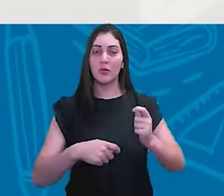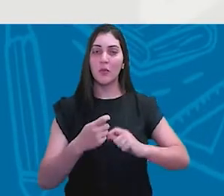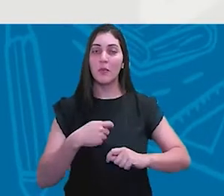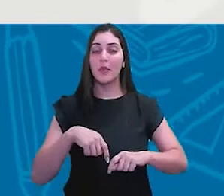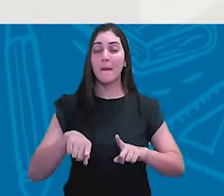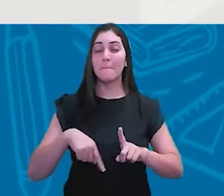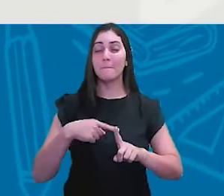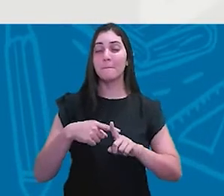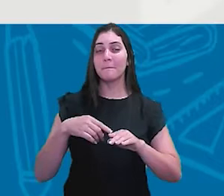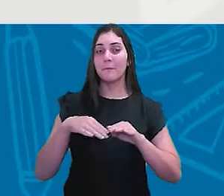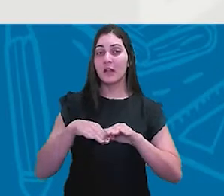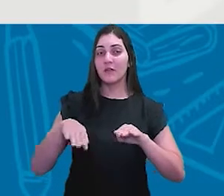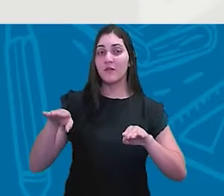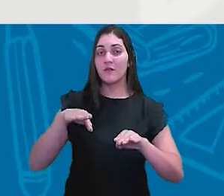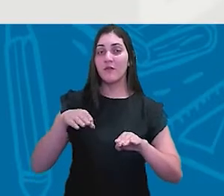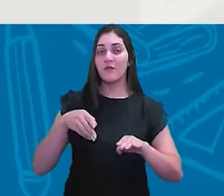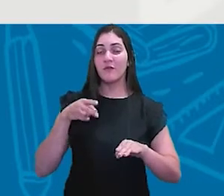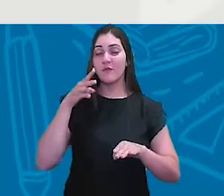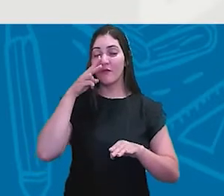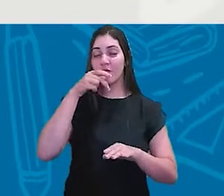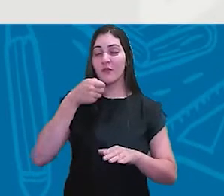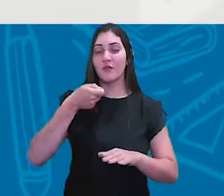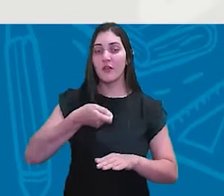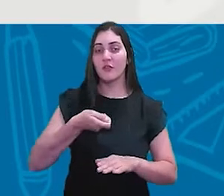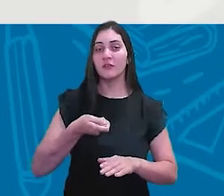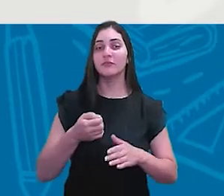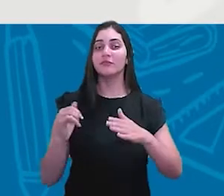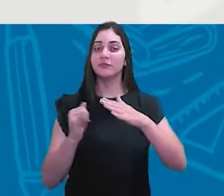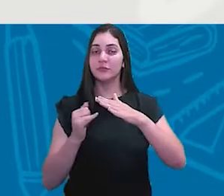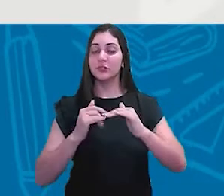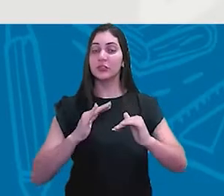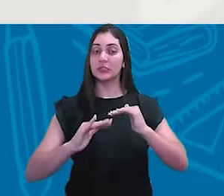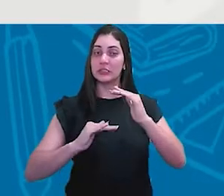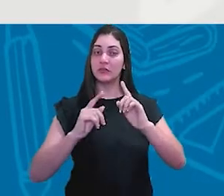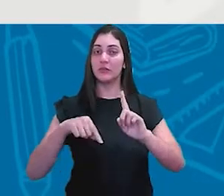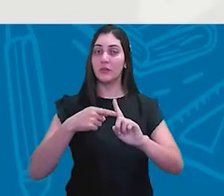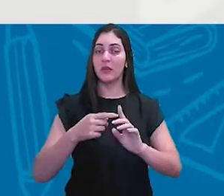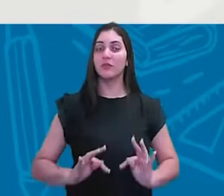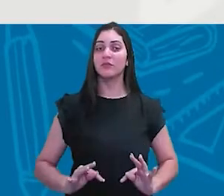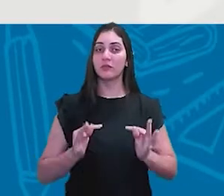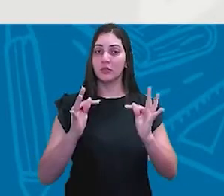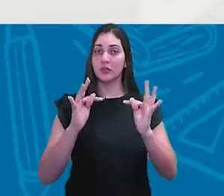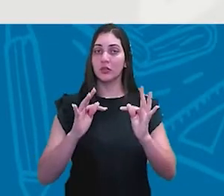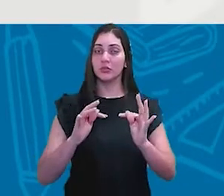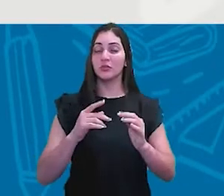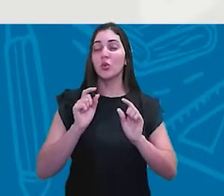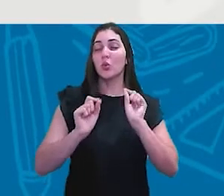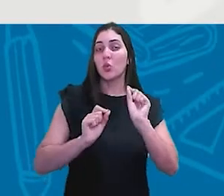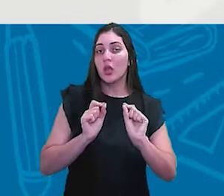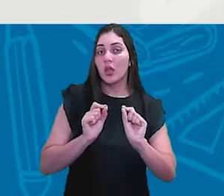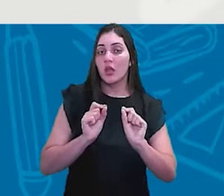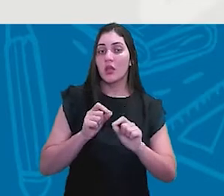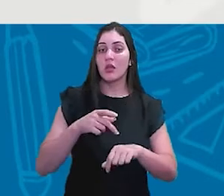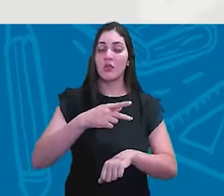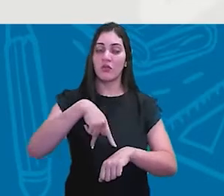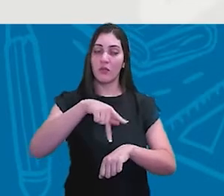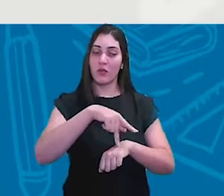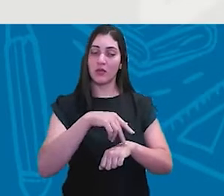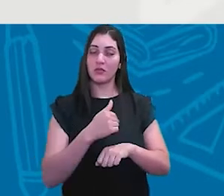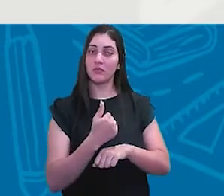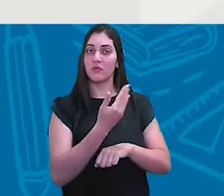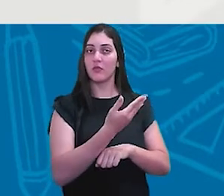fortes, né, uma indústria muito mais desenvolvida, muito mais tecnologia do que os países da América Latina, né,